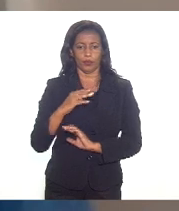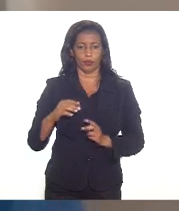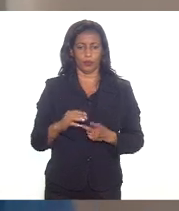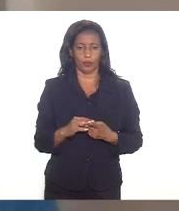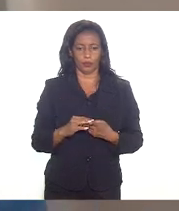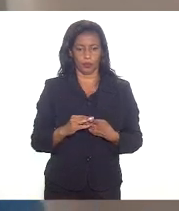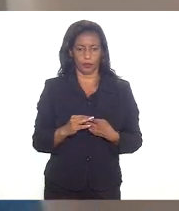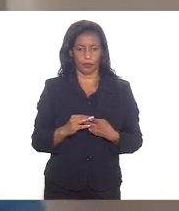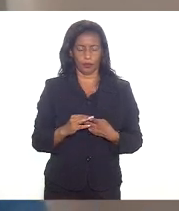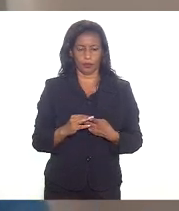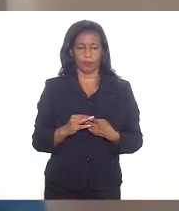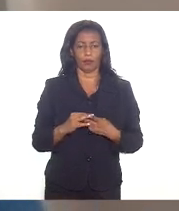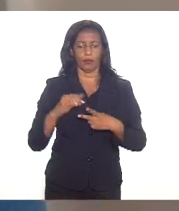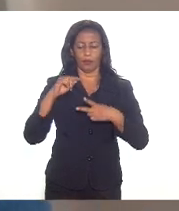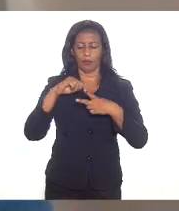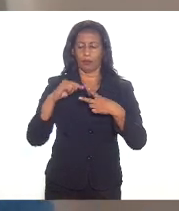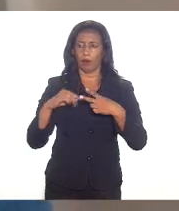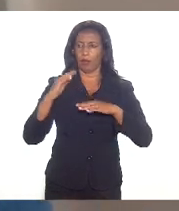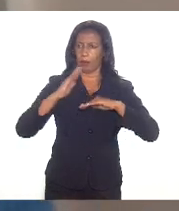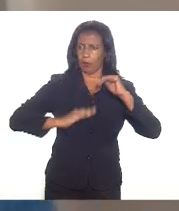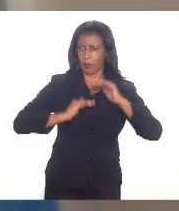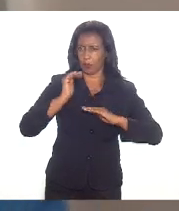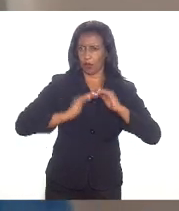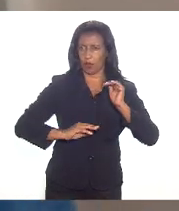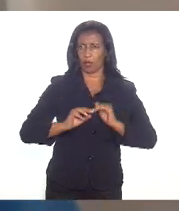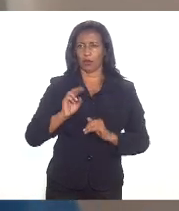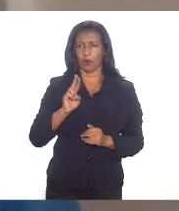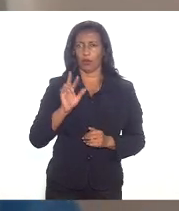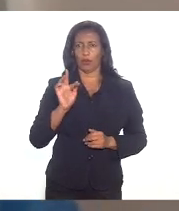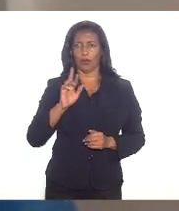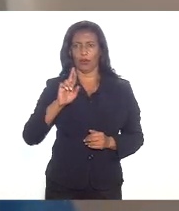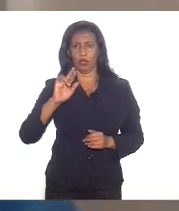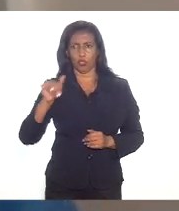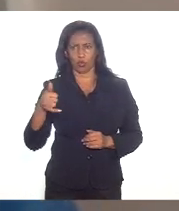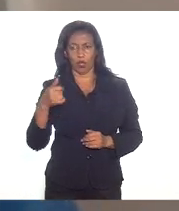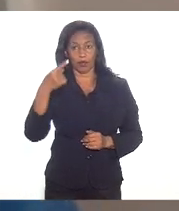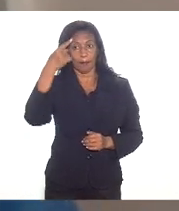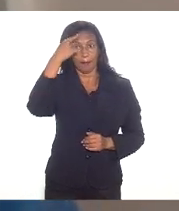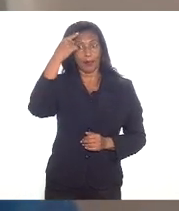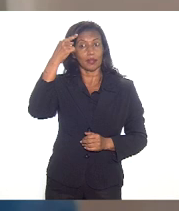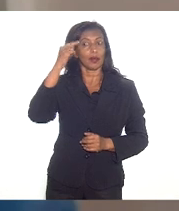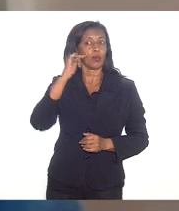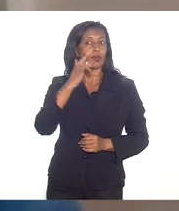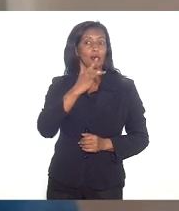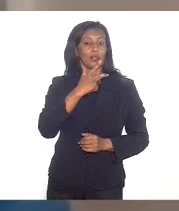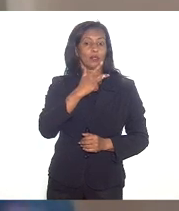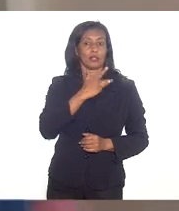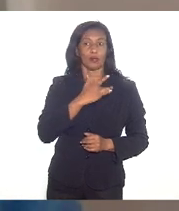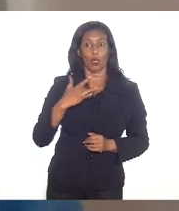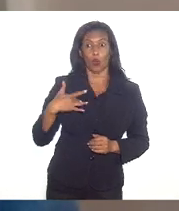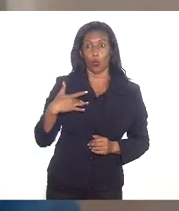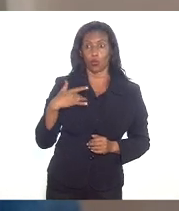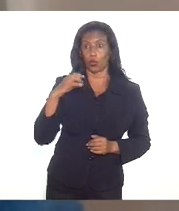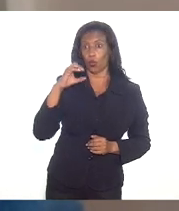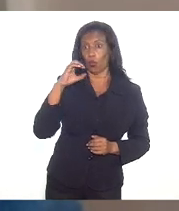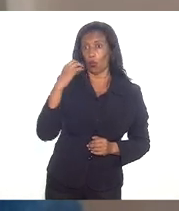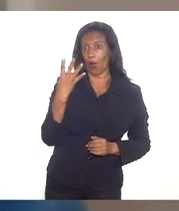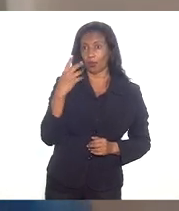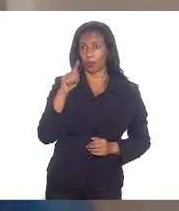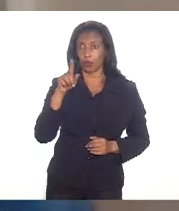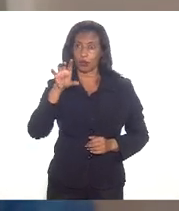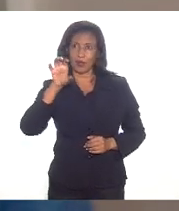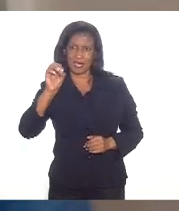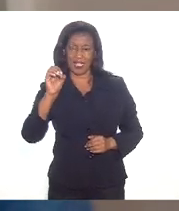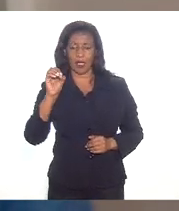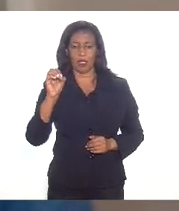e o nosso Zé Cassiolato, lá da UFRJ, que é, na verdade, você pensar saúde 4.0, a saúde com as tecnologias